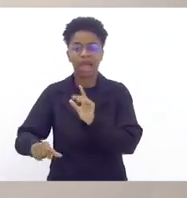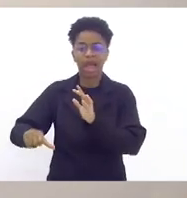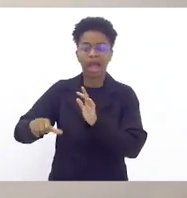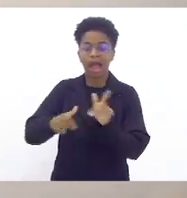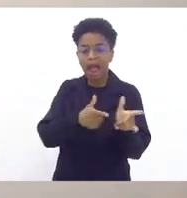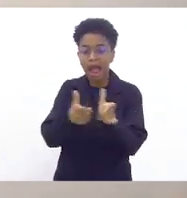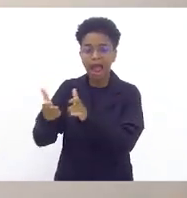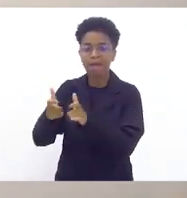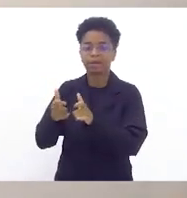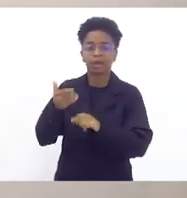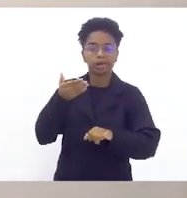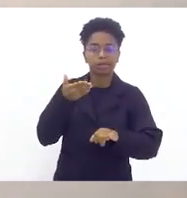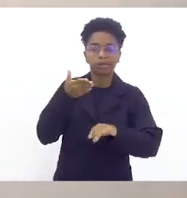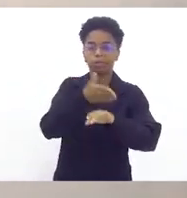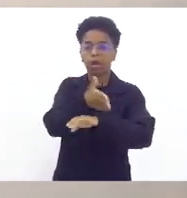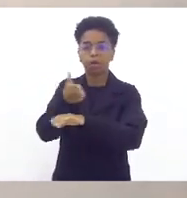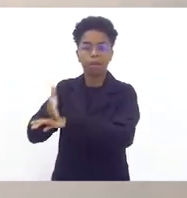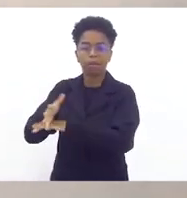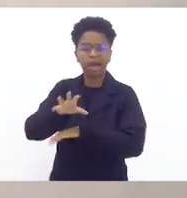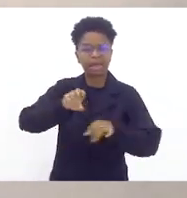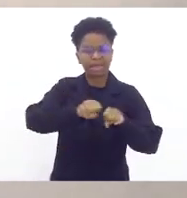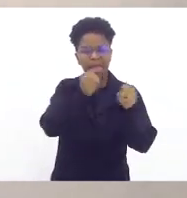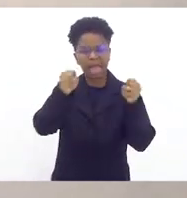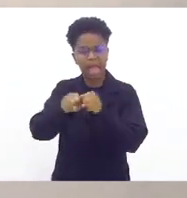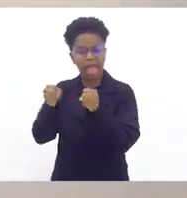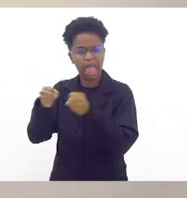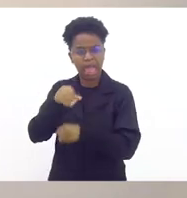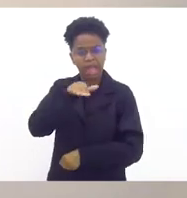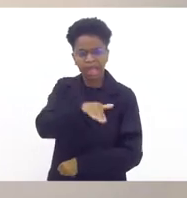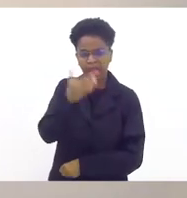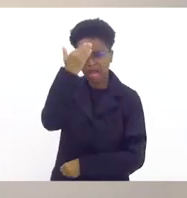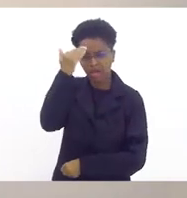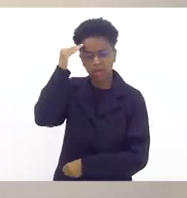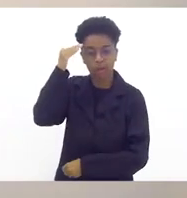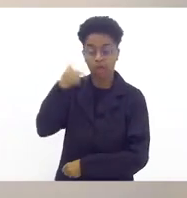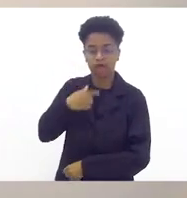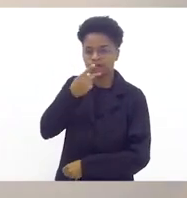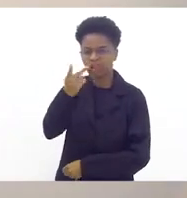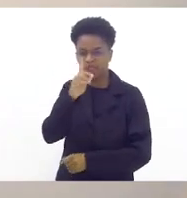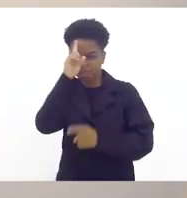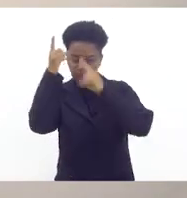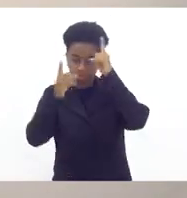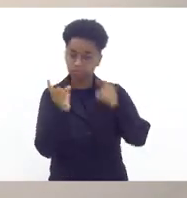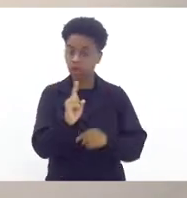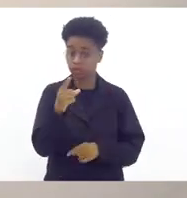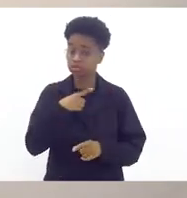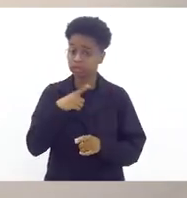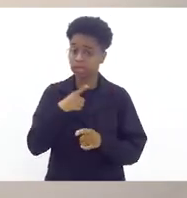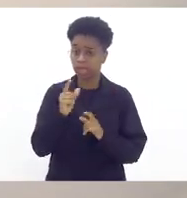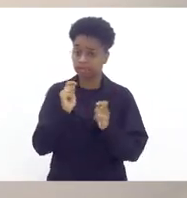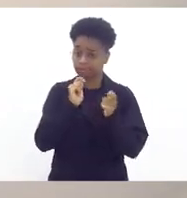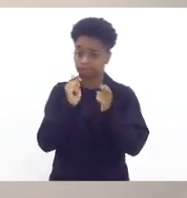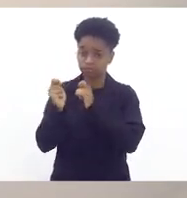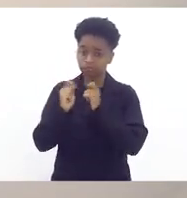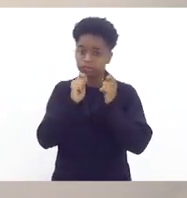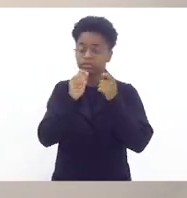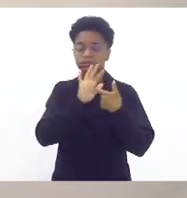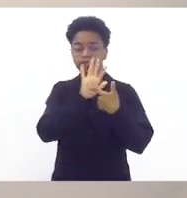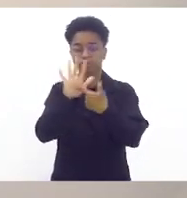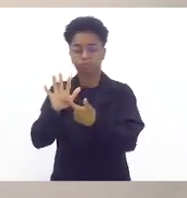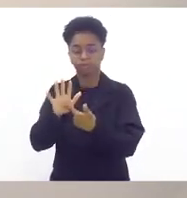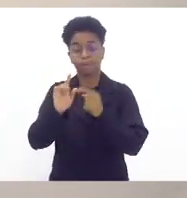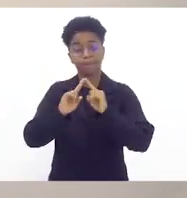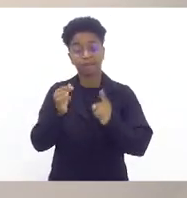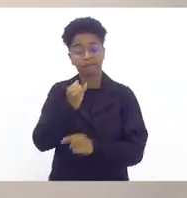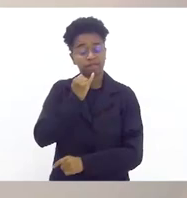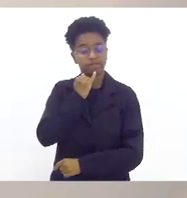candomblés. Não estou dizendo isso aqui da minha cabeça, tem reportagens sobre isso. E, infelizmente,